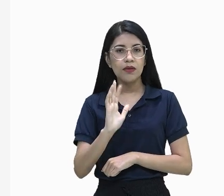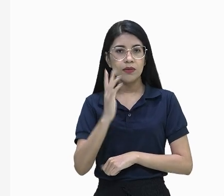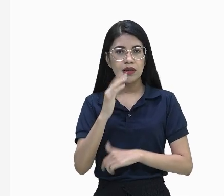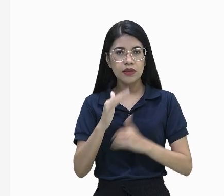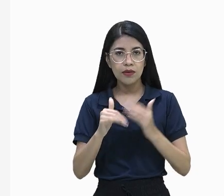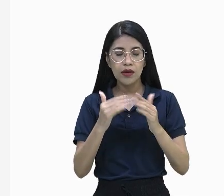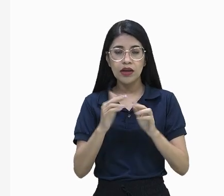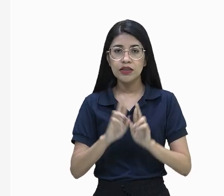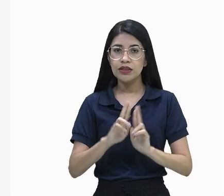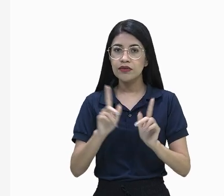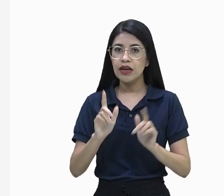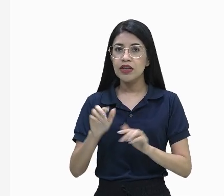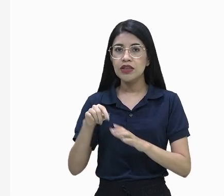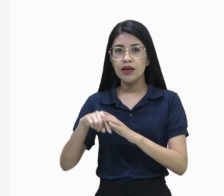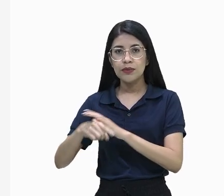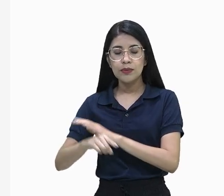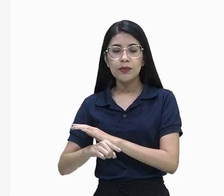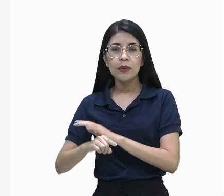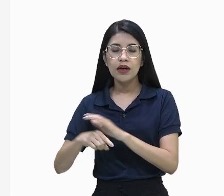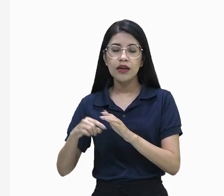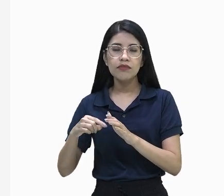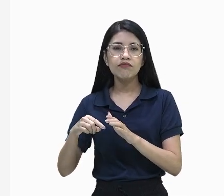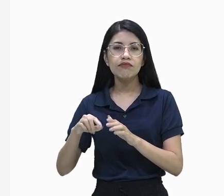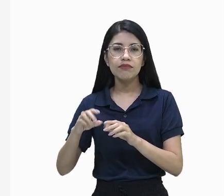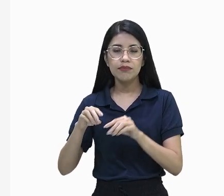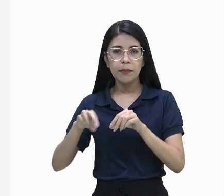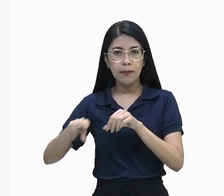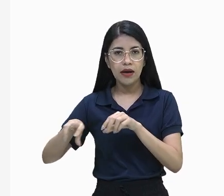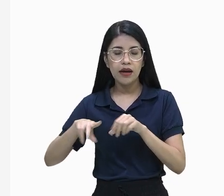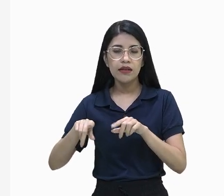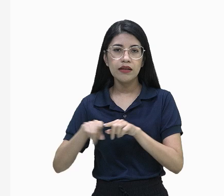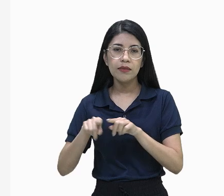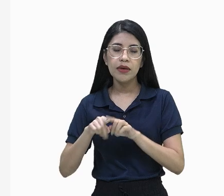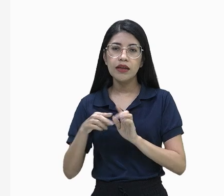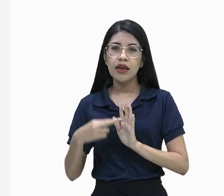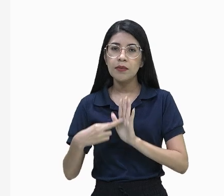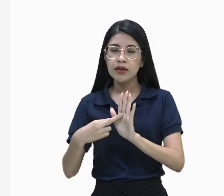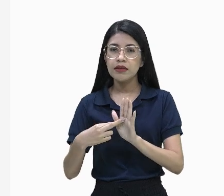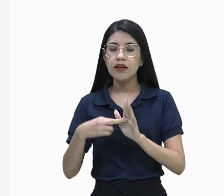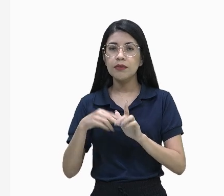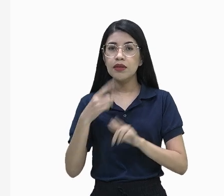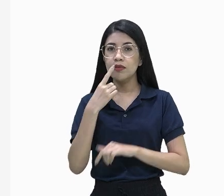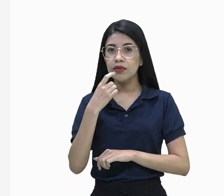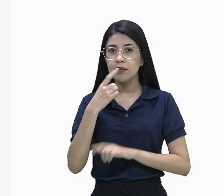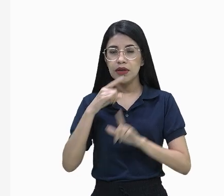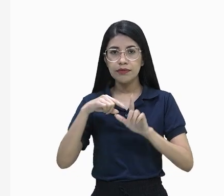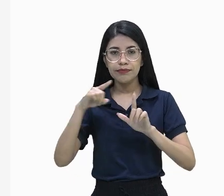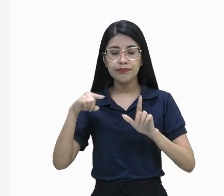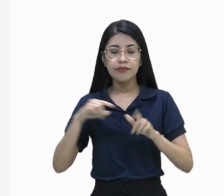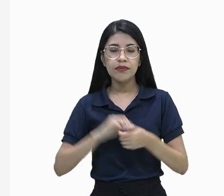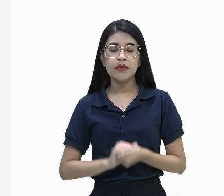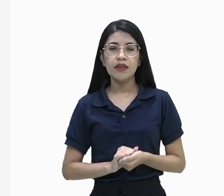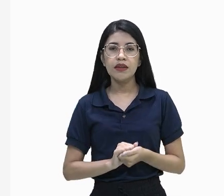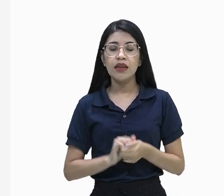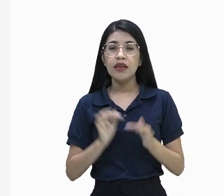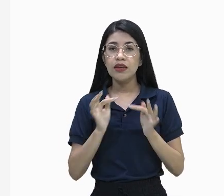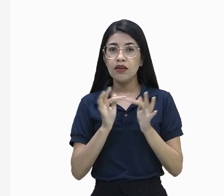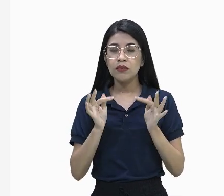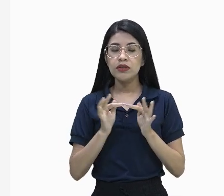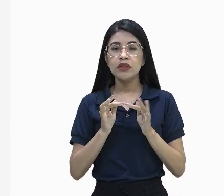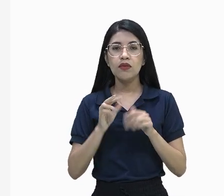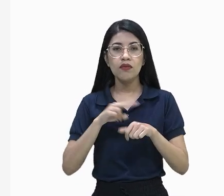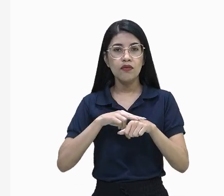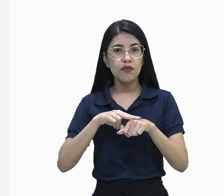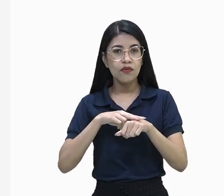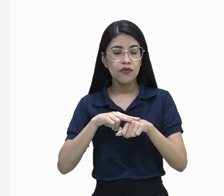garimpo ilegal, né, professora? Isso, na linha vermelha. Então, já a função com crescimento equilibrado, que é a linha verde, mostra